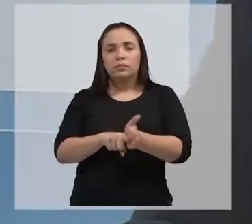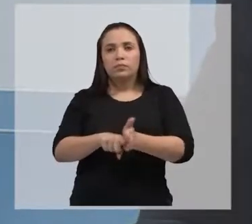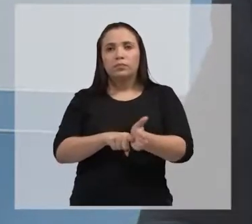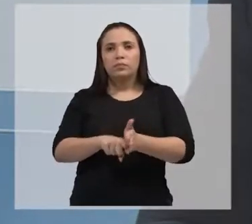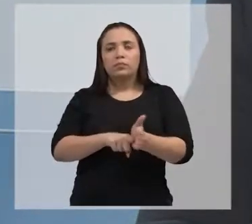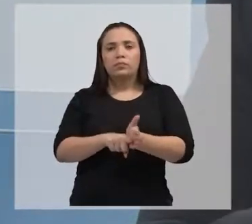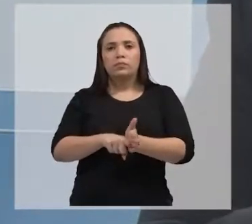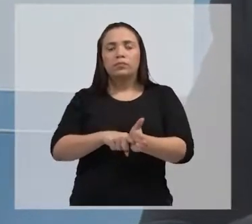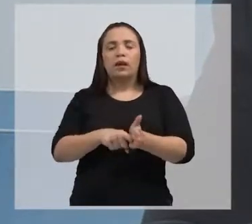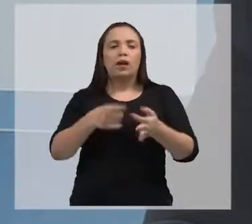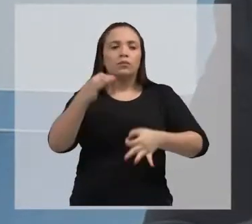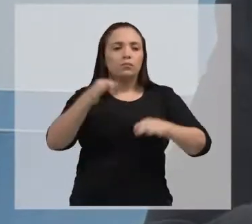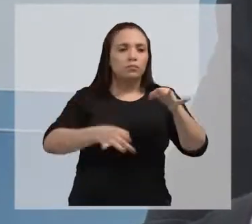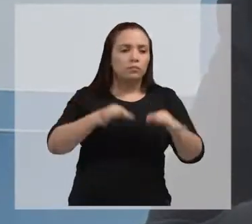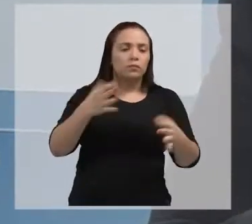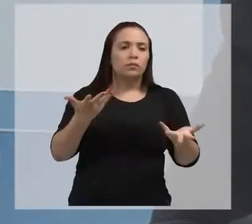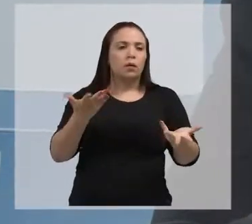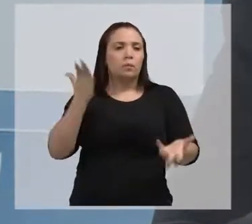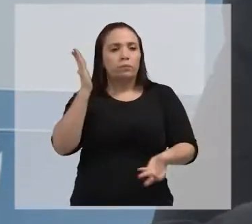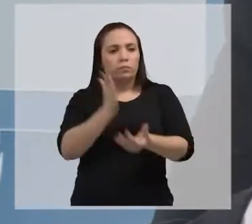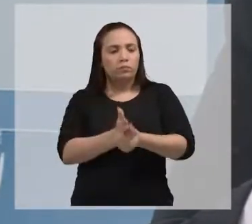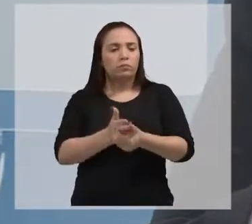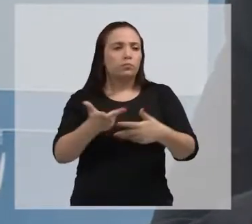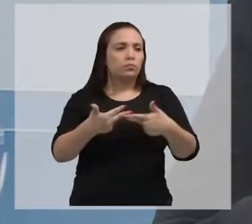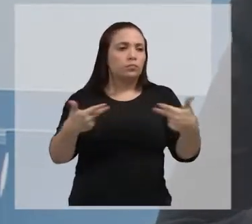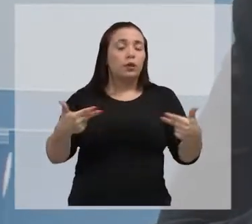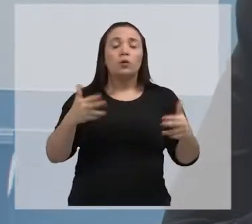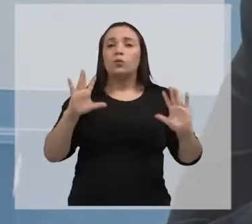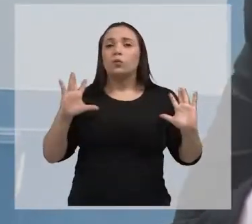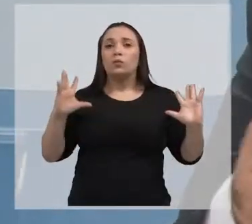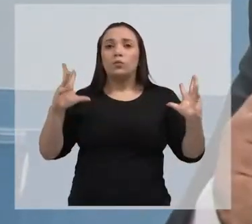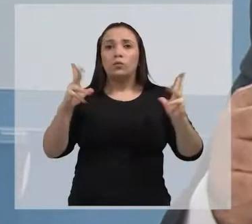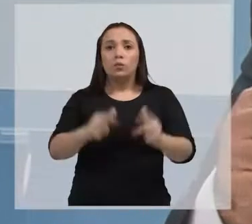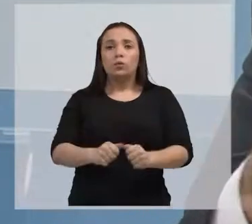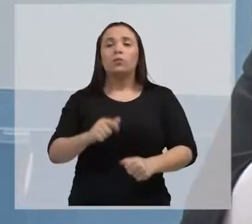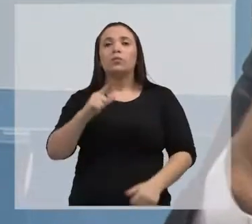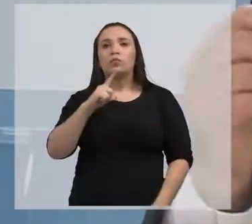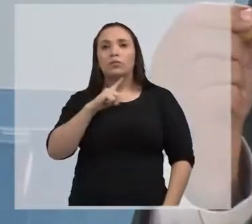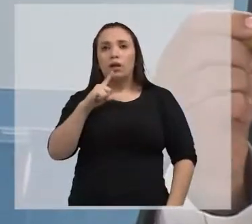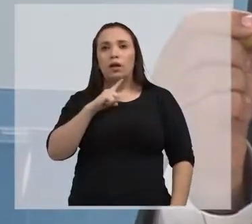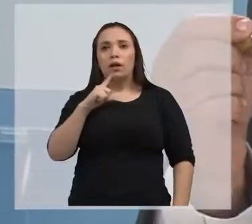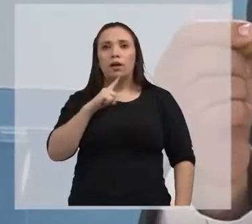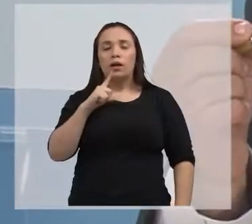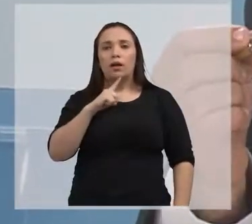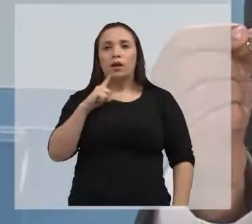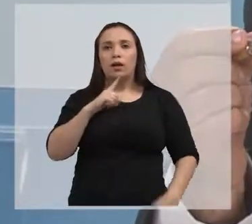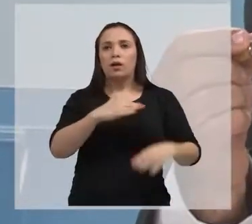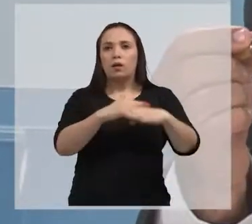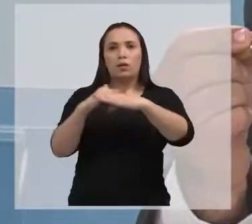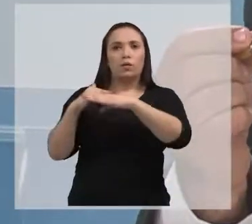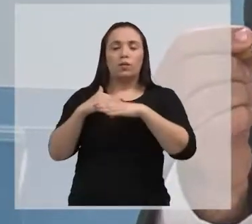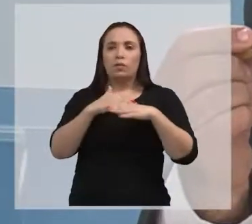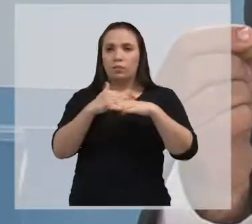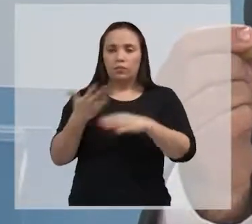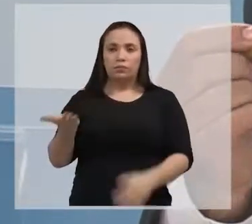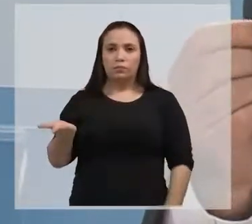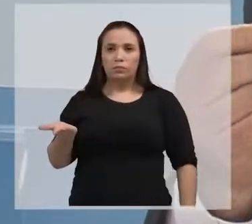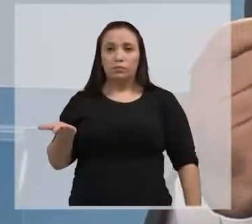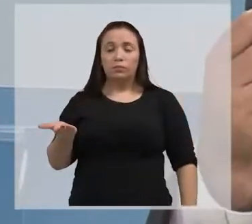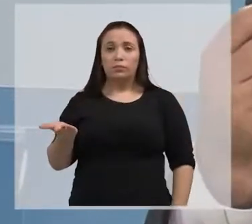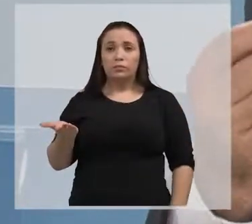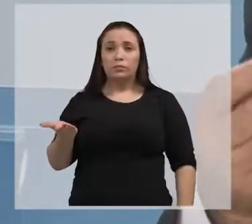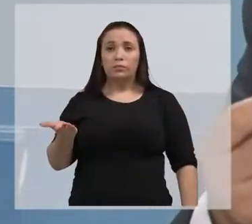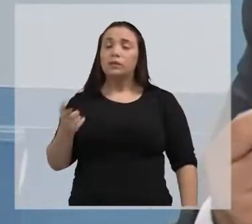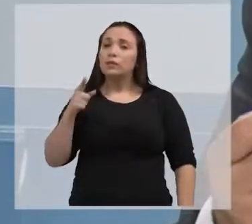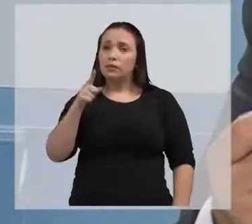se ele foi condenado, se ele foi investigado, se ele está sendo processado, todos eles são colocados como marginais em pé de igualdade. Isso é